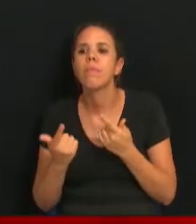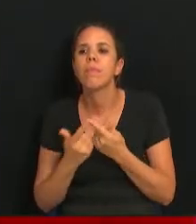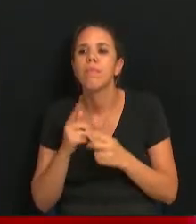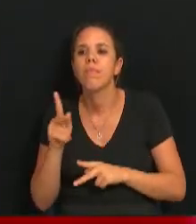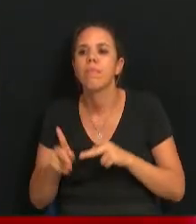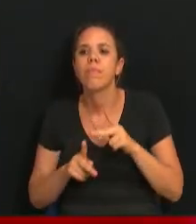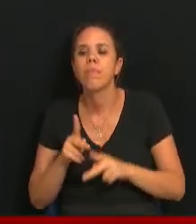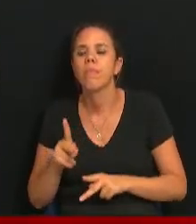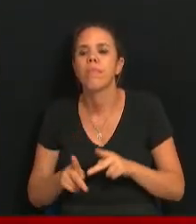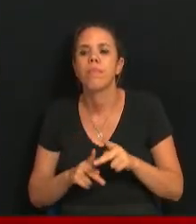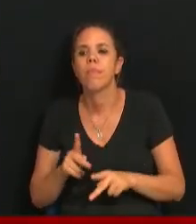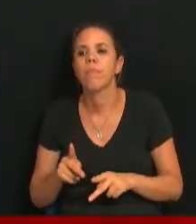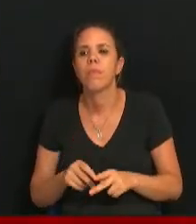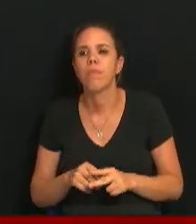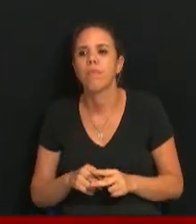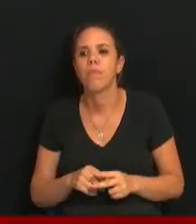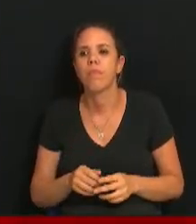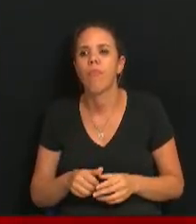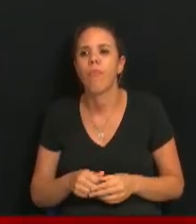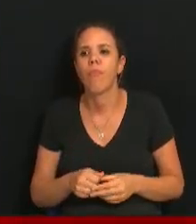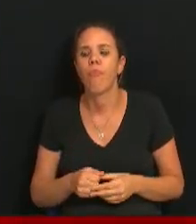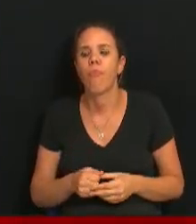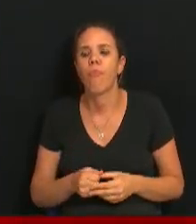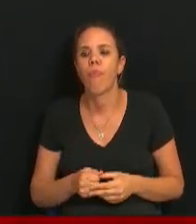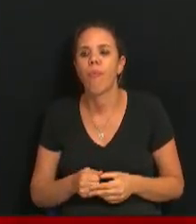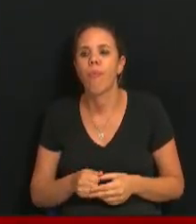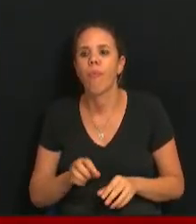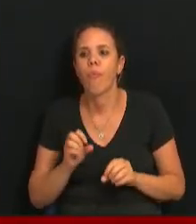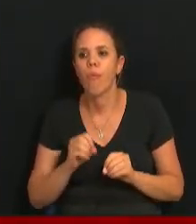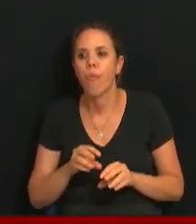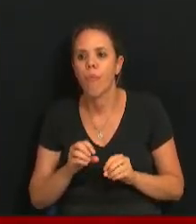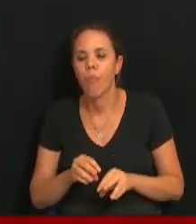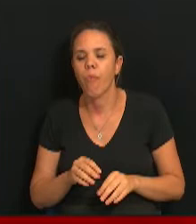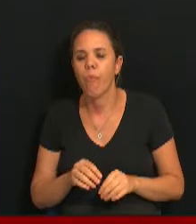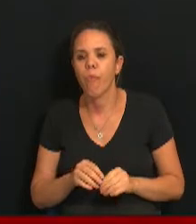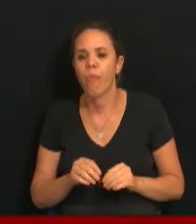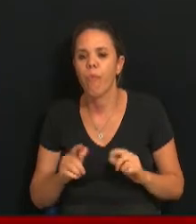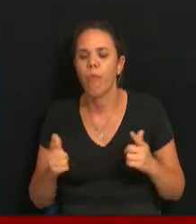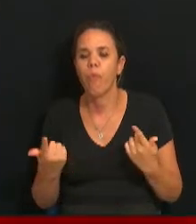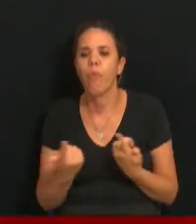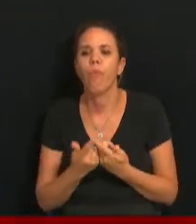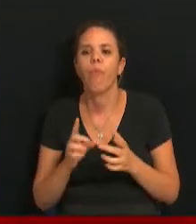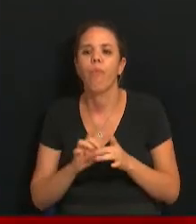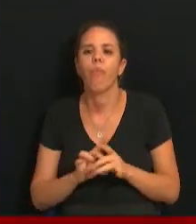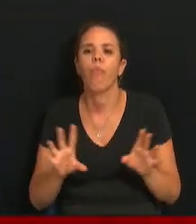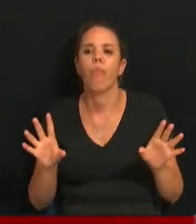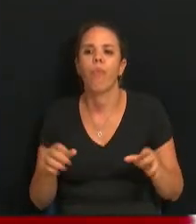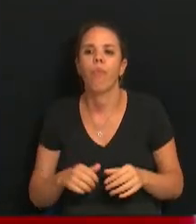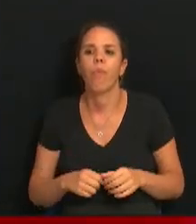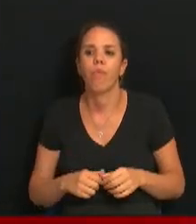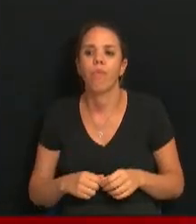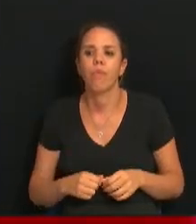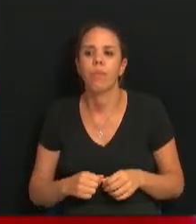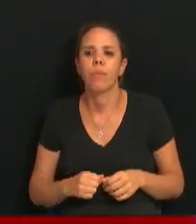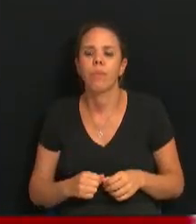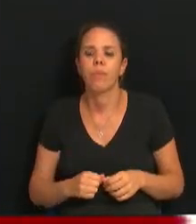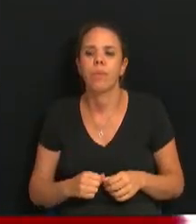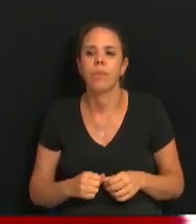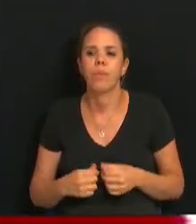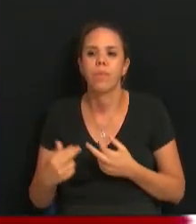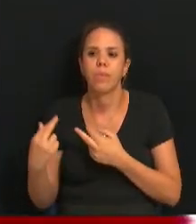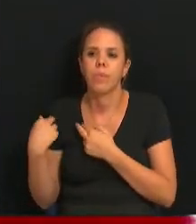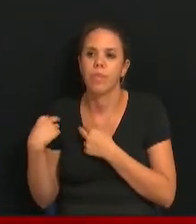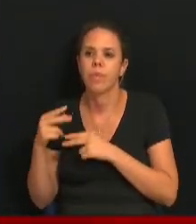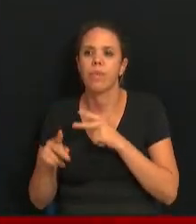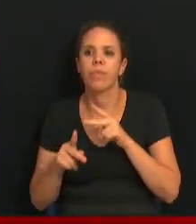né, não é só uma gestão democrática do ensino, da educação, é uma gestão democrática da coordenação e gestão de pessoas,